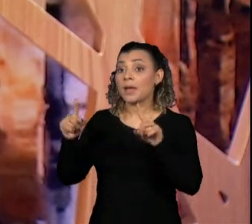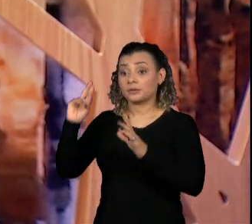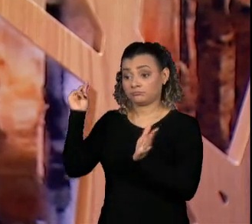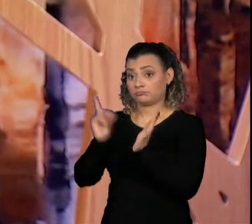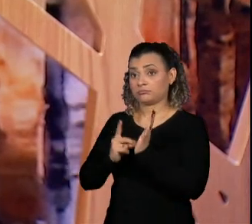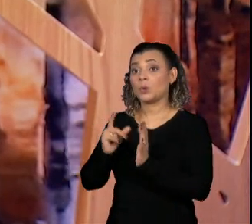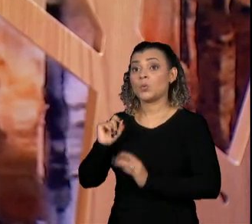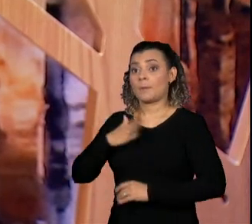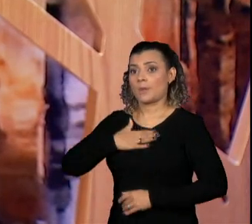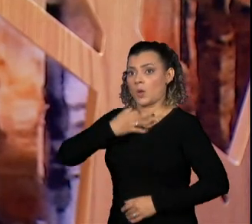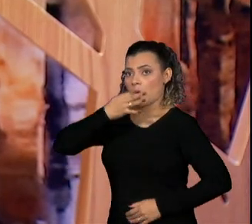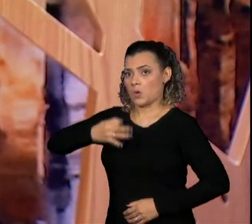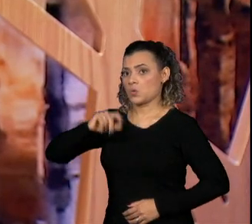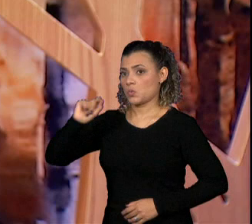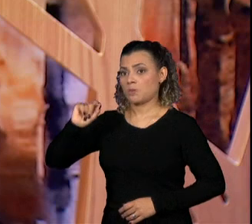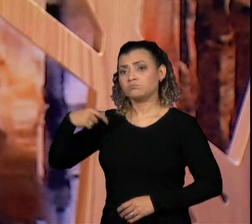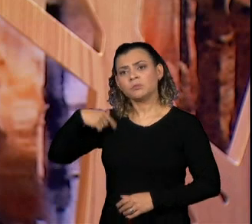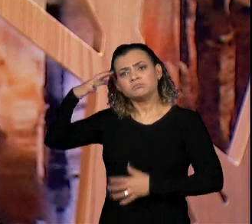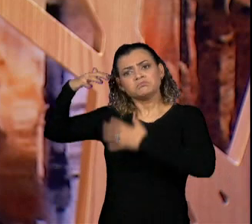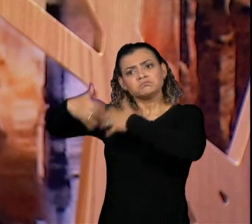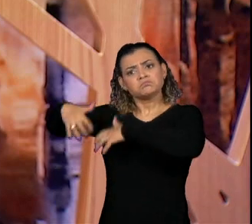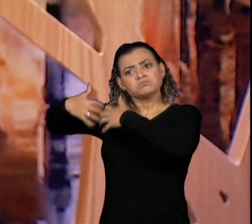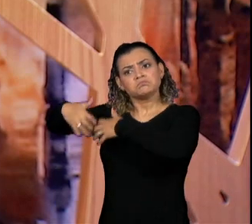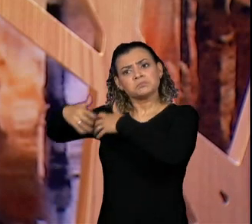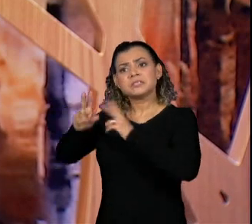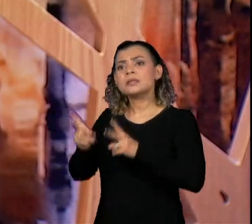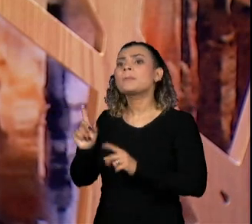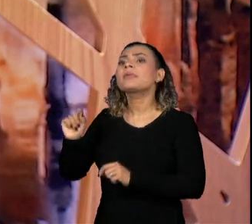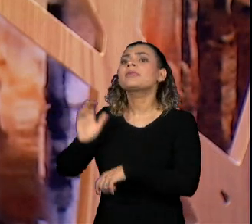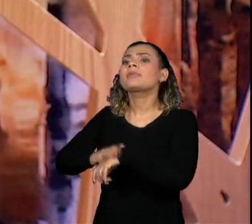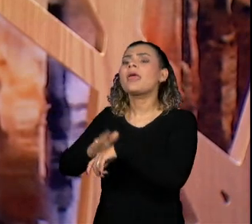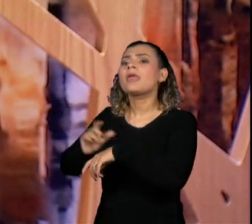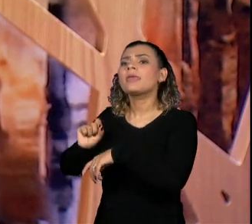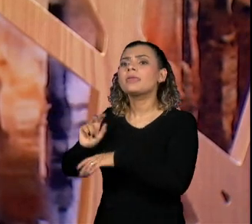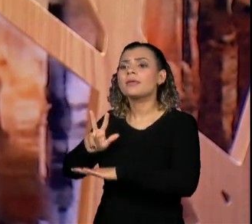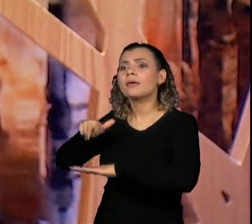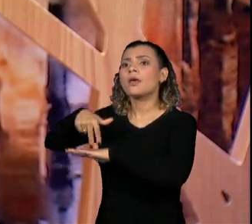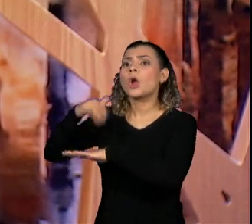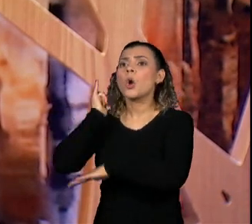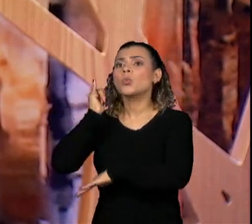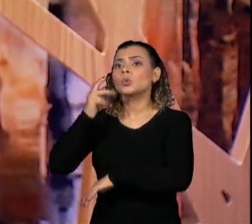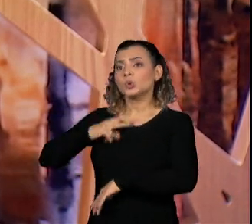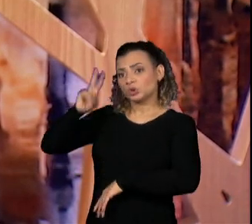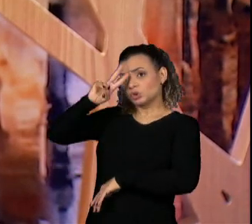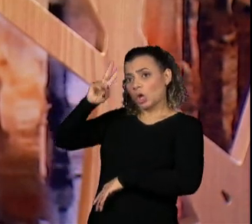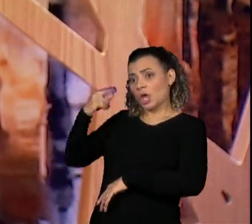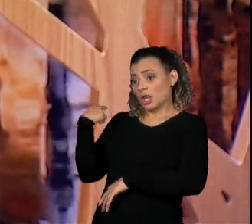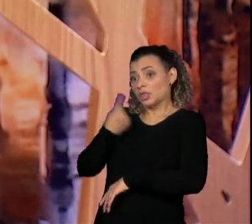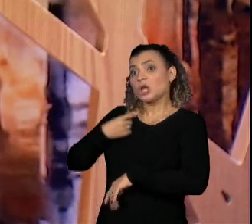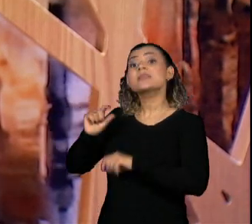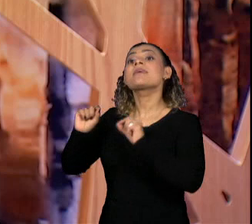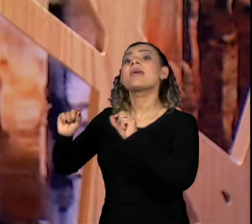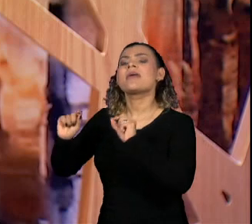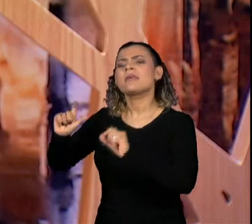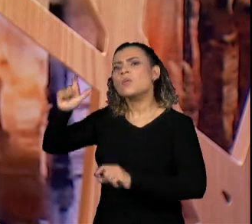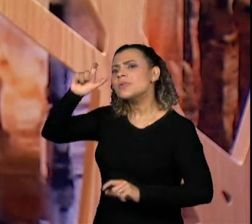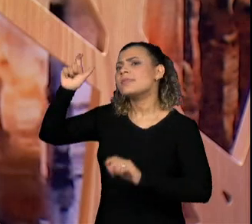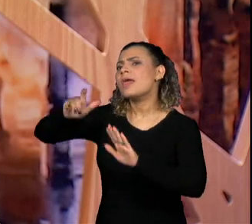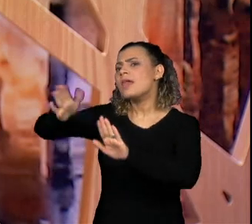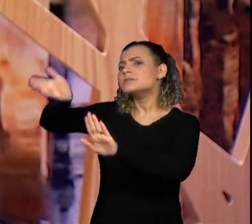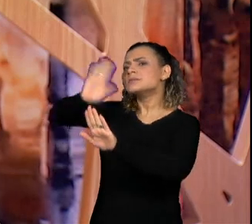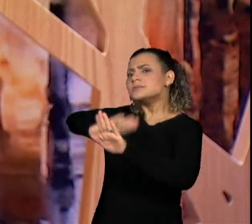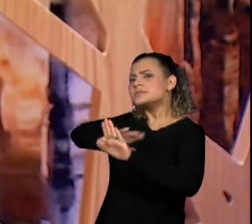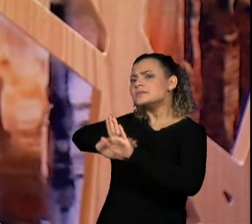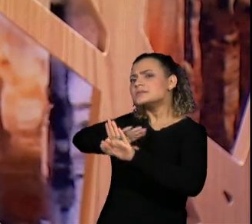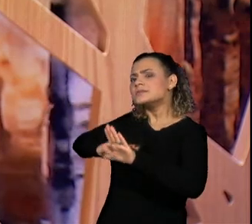princípio que sempre me fez pensar é quem escreveu a nossa história, quem contou a nossa história. Qual é o interesse que está por